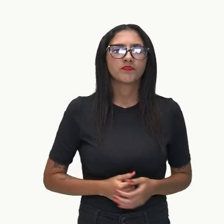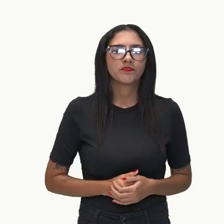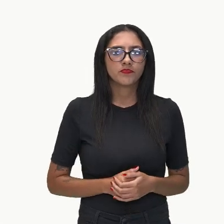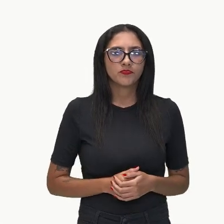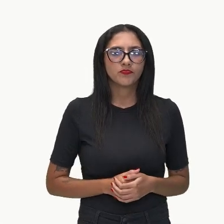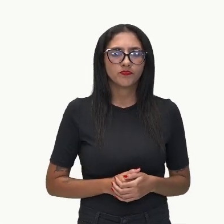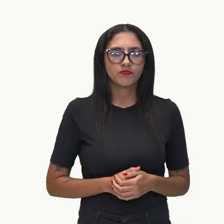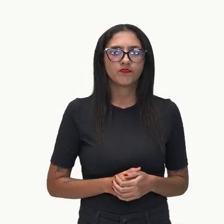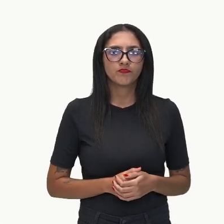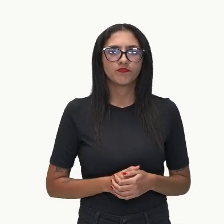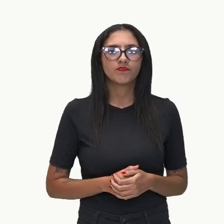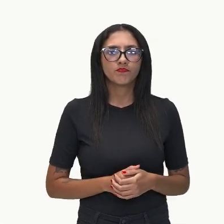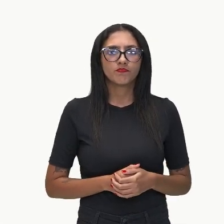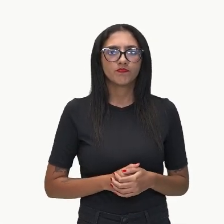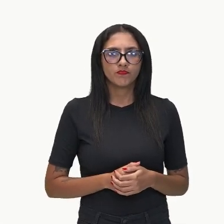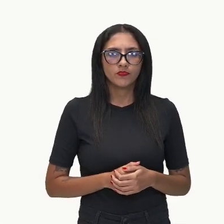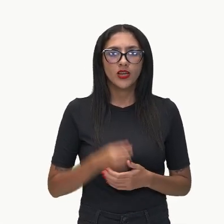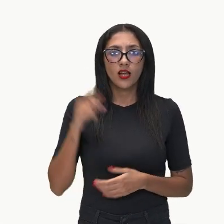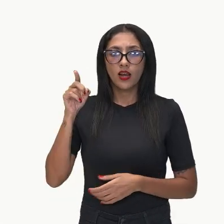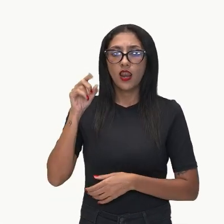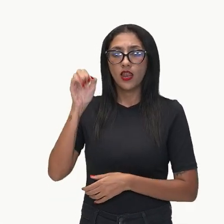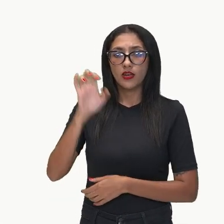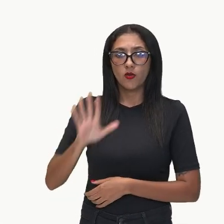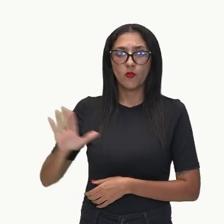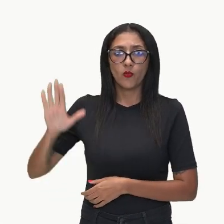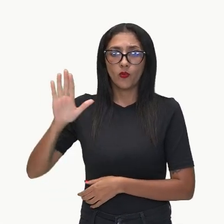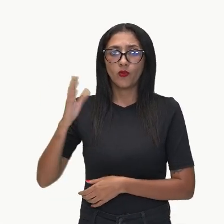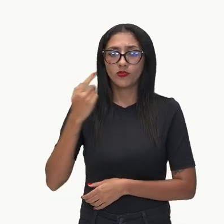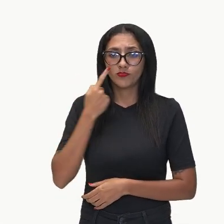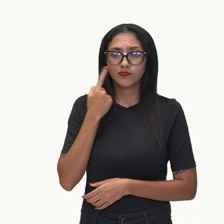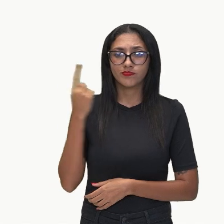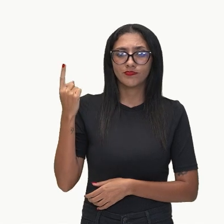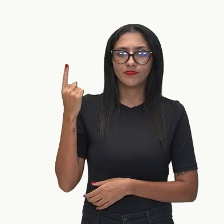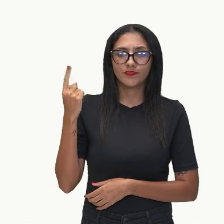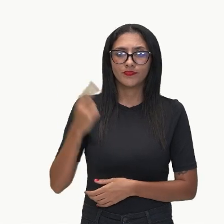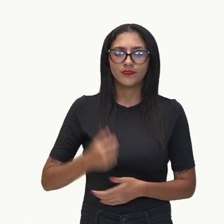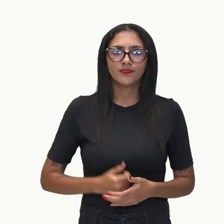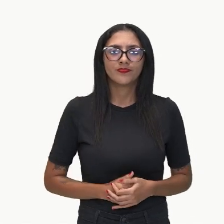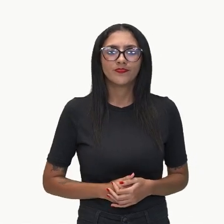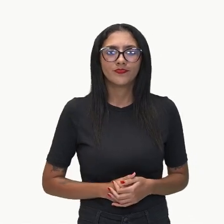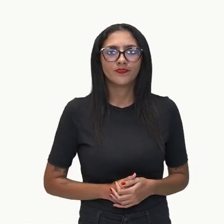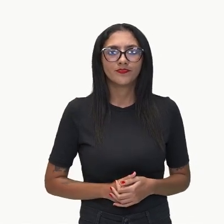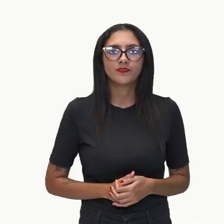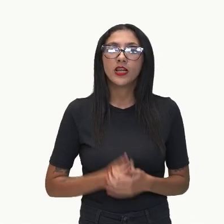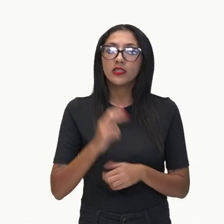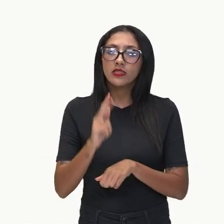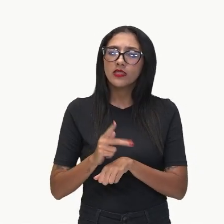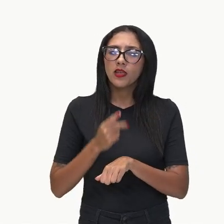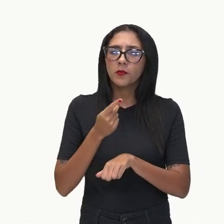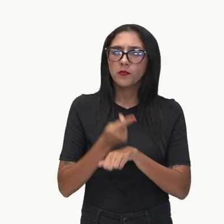ocorreu lá na Europa, tá? Bom, a partir